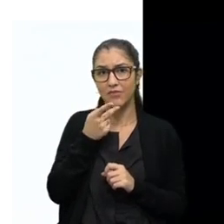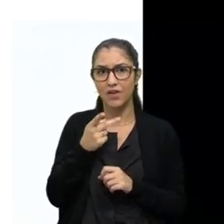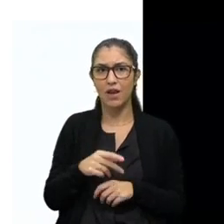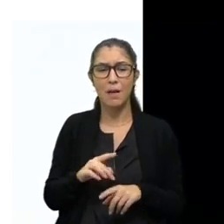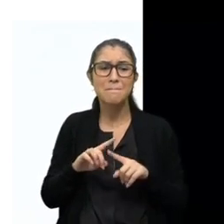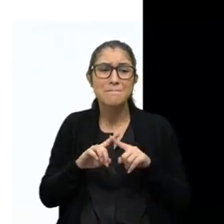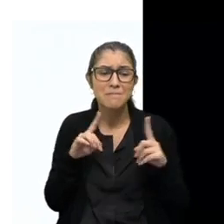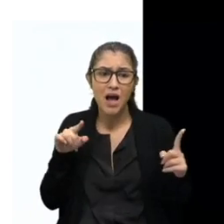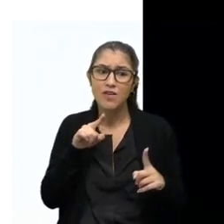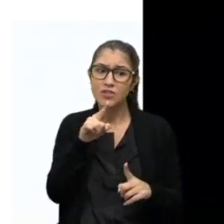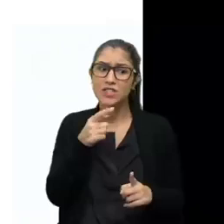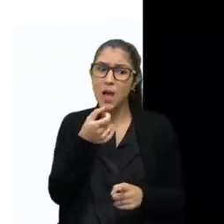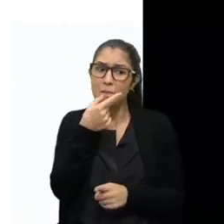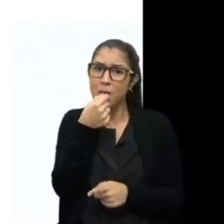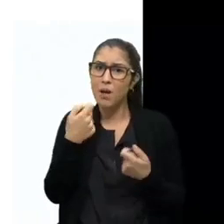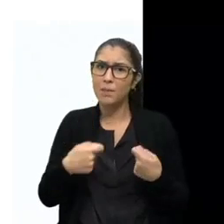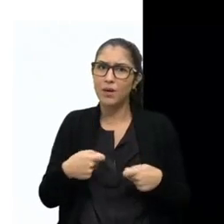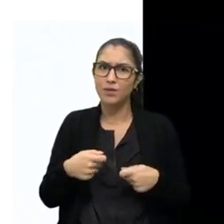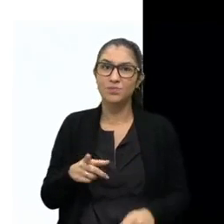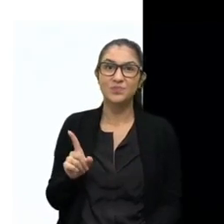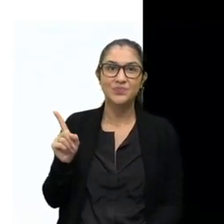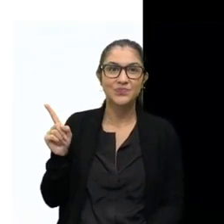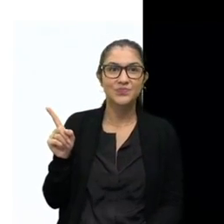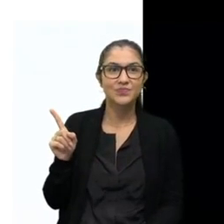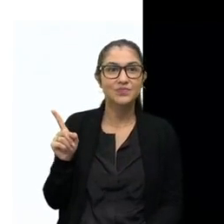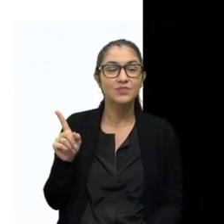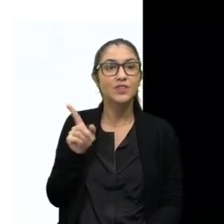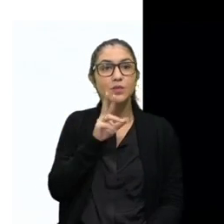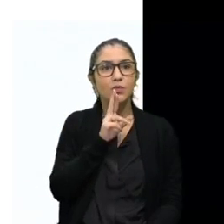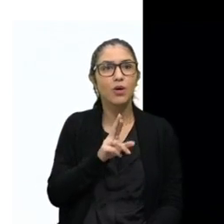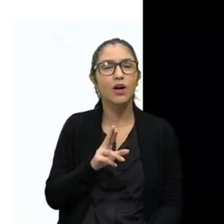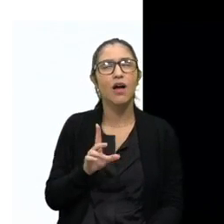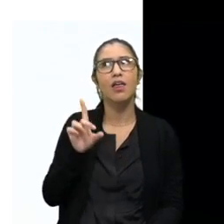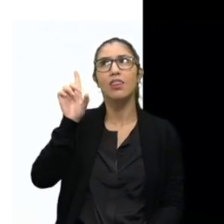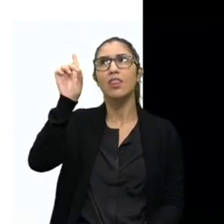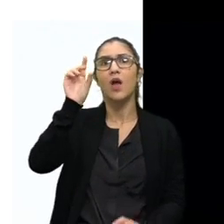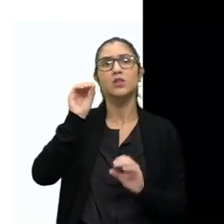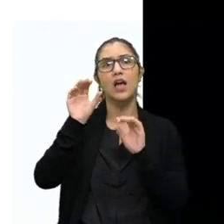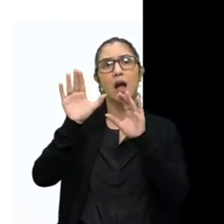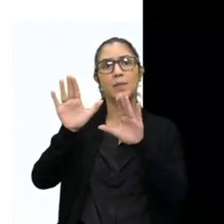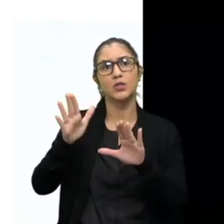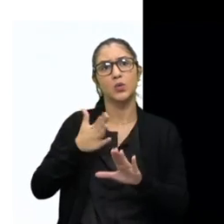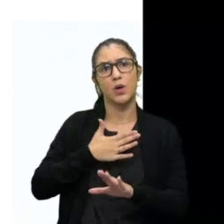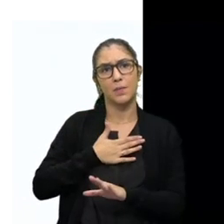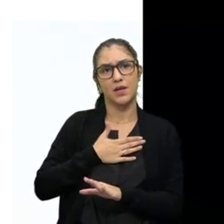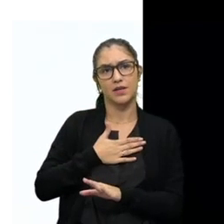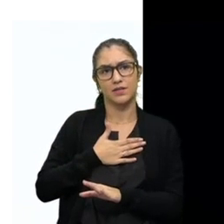fala, mas toma remédio. Ele responde, Deus te abençoe